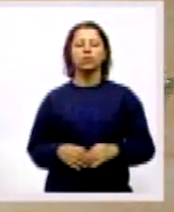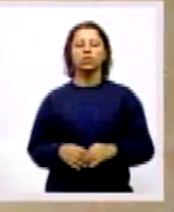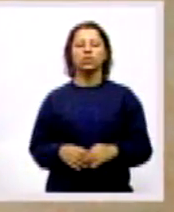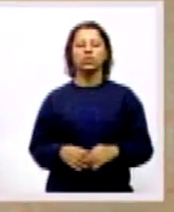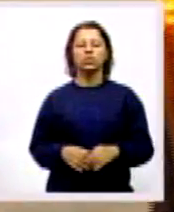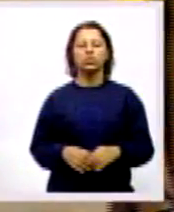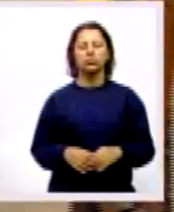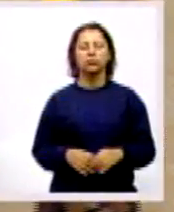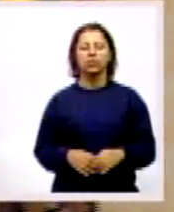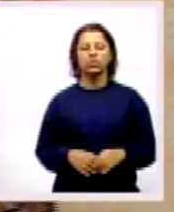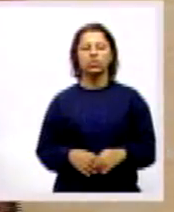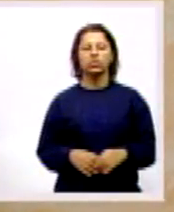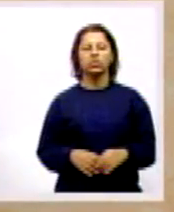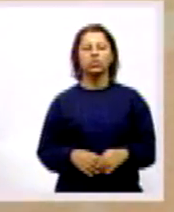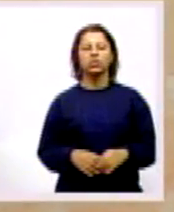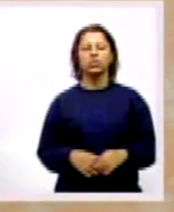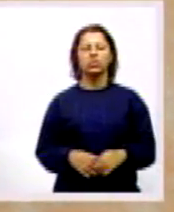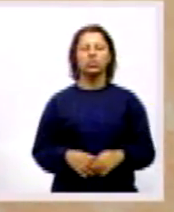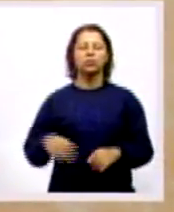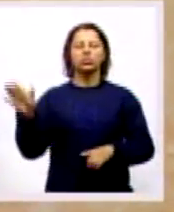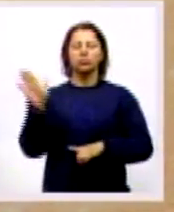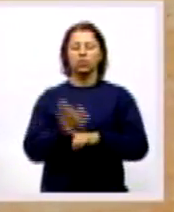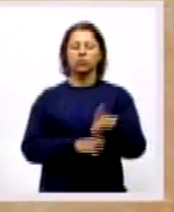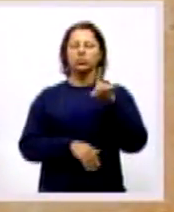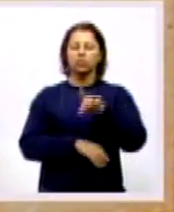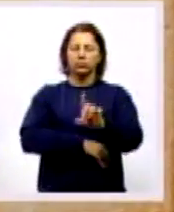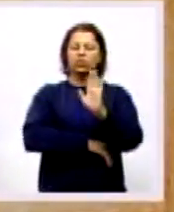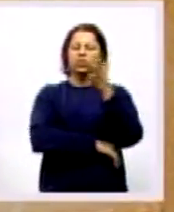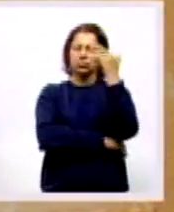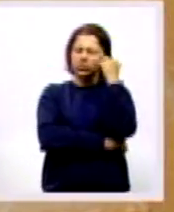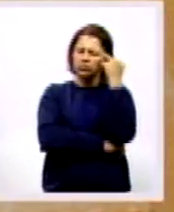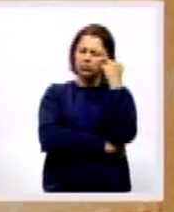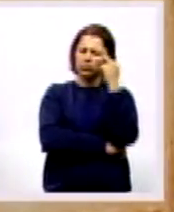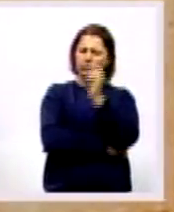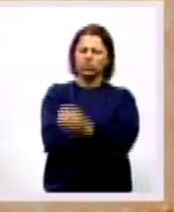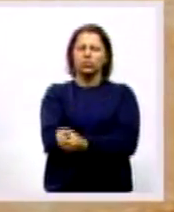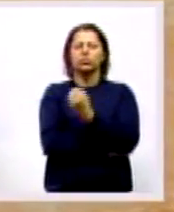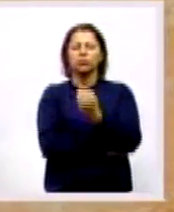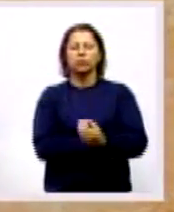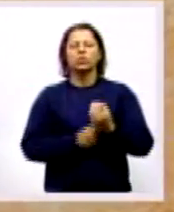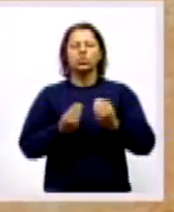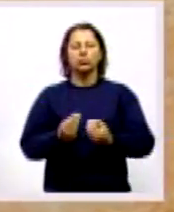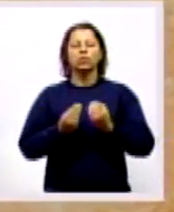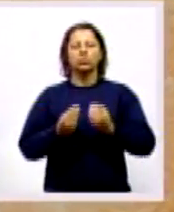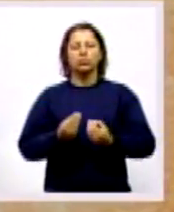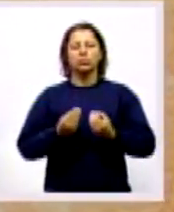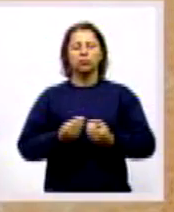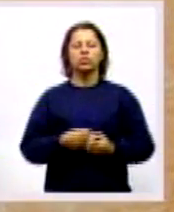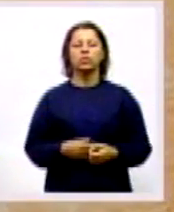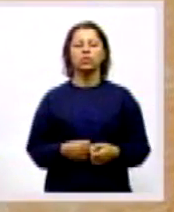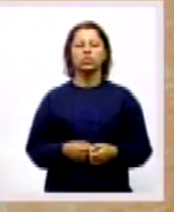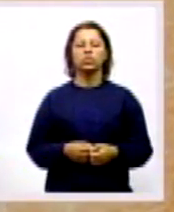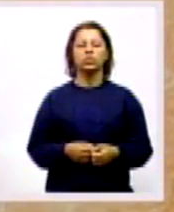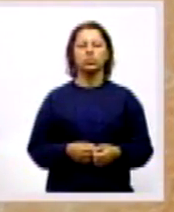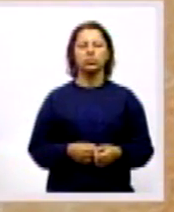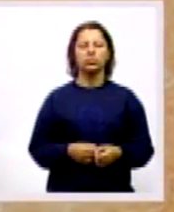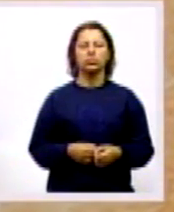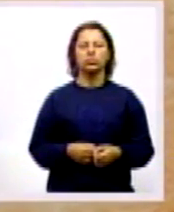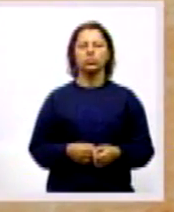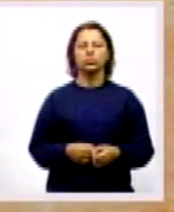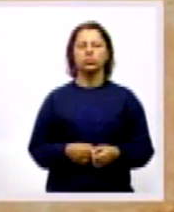Sabor. Você já parou para pensar o quanto que você economiza a sua boca de mau